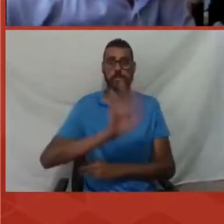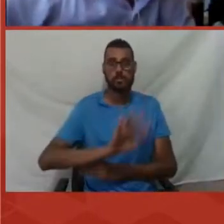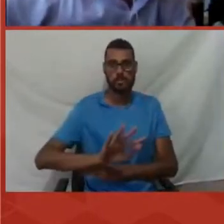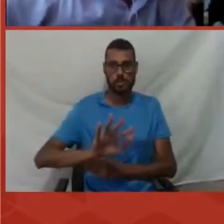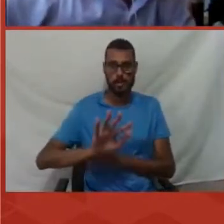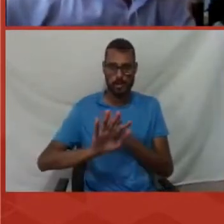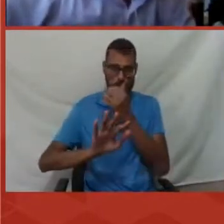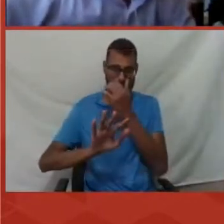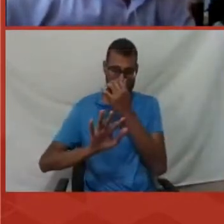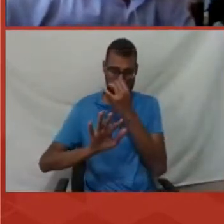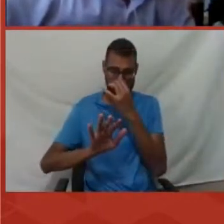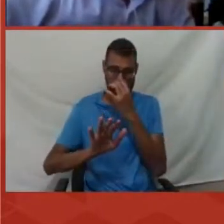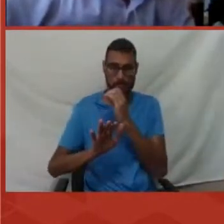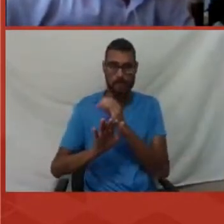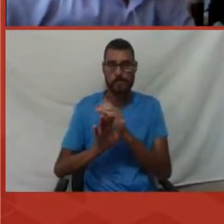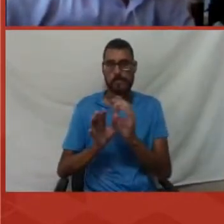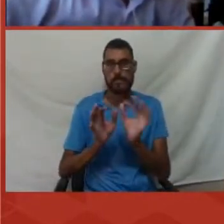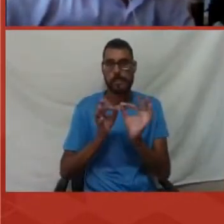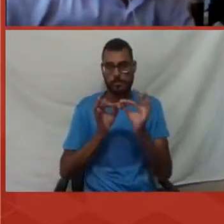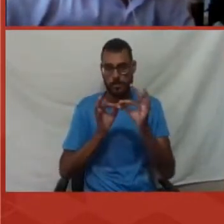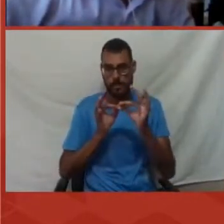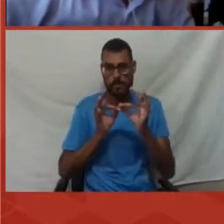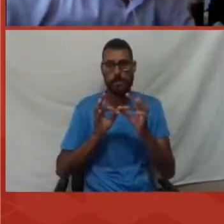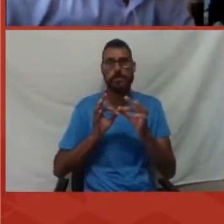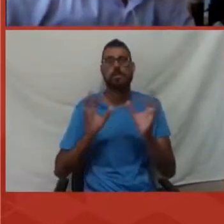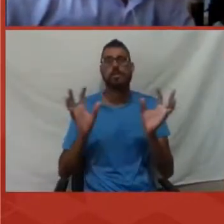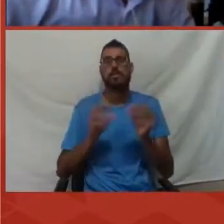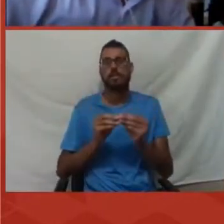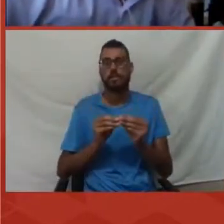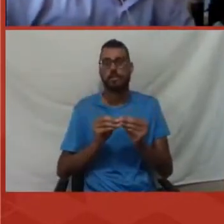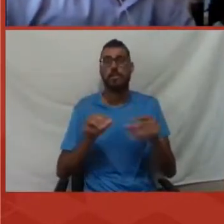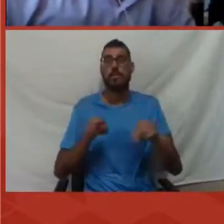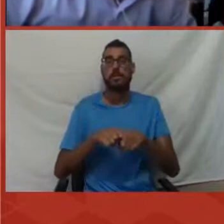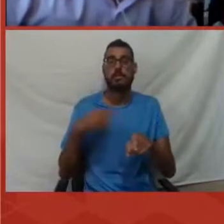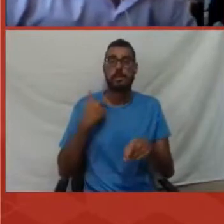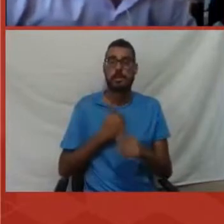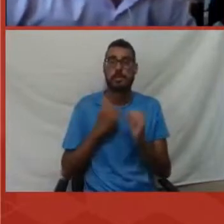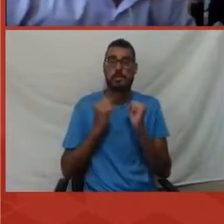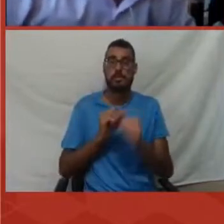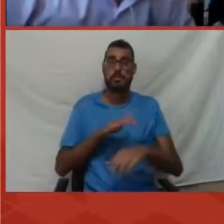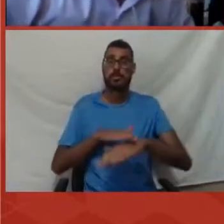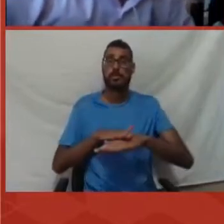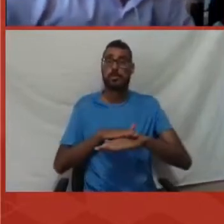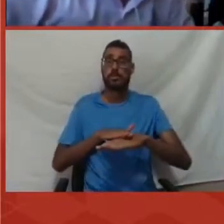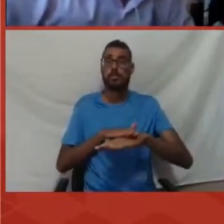geral da oficina, e podemos conversar mais sobre isso,